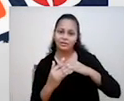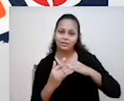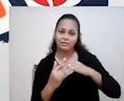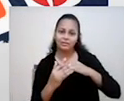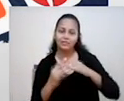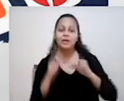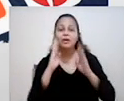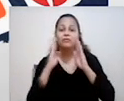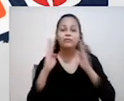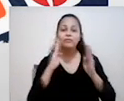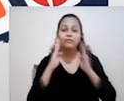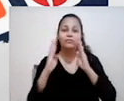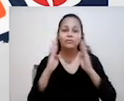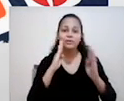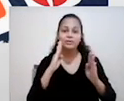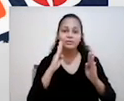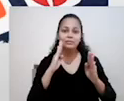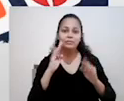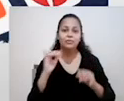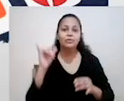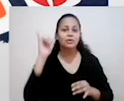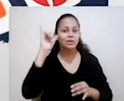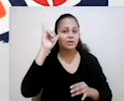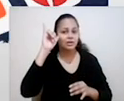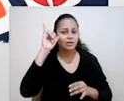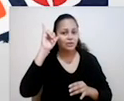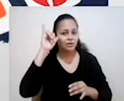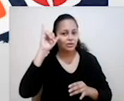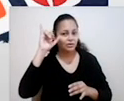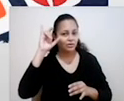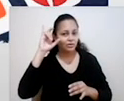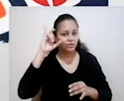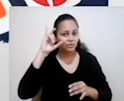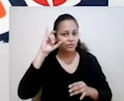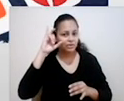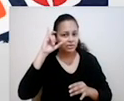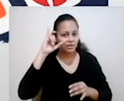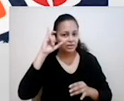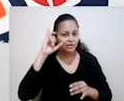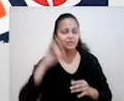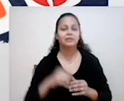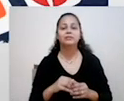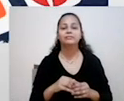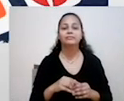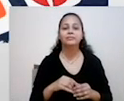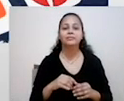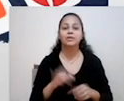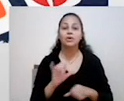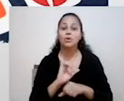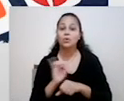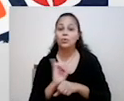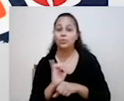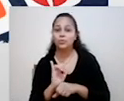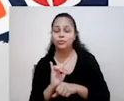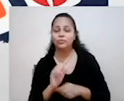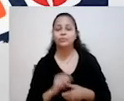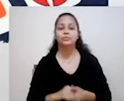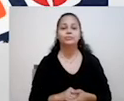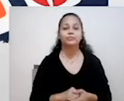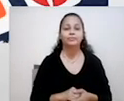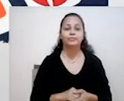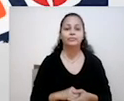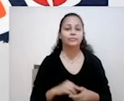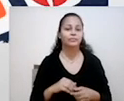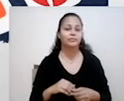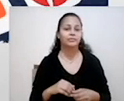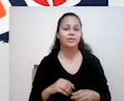Facebook, Instagram, como o Twitter, o YouTube, Pinterest e assim, entre outros, tá? Eu